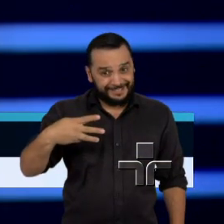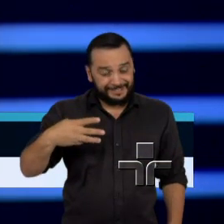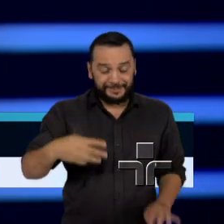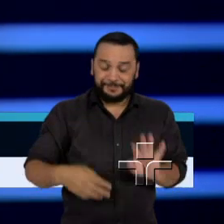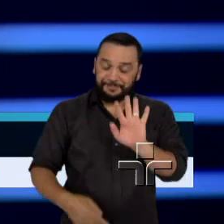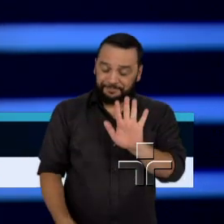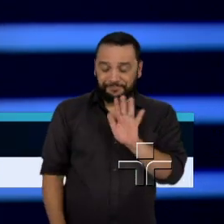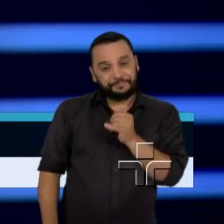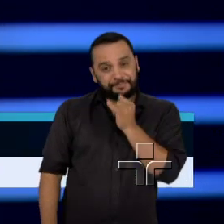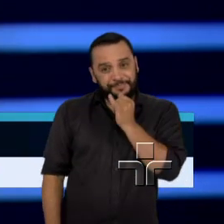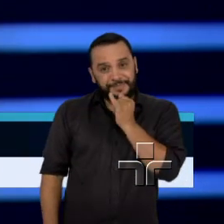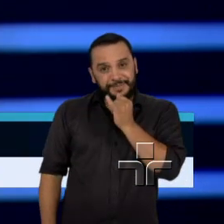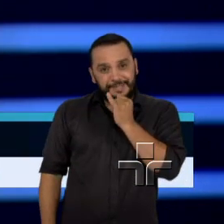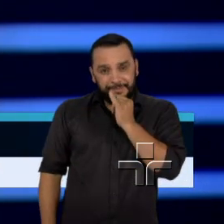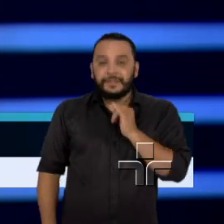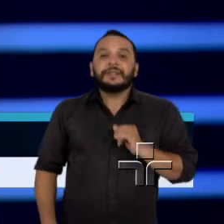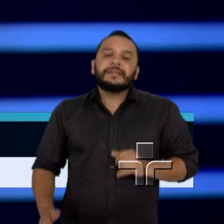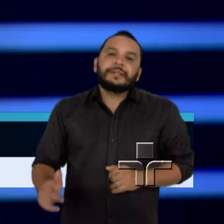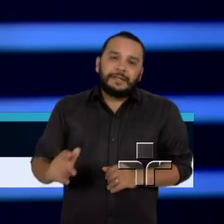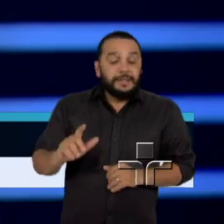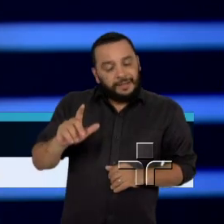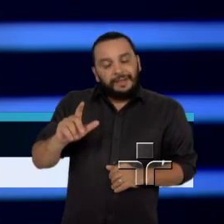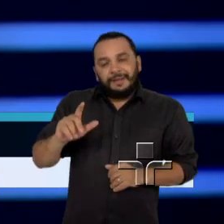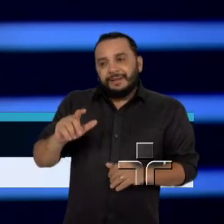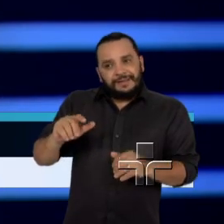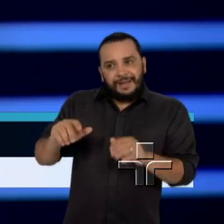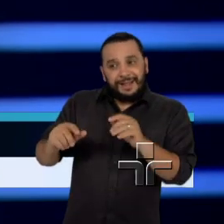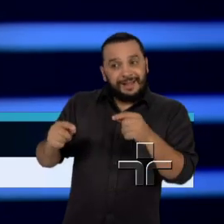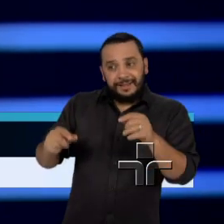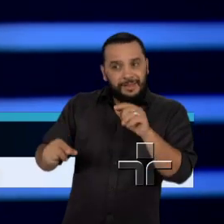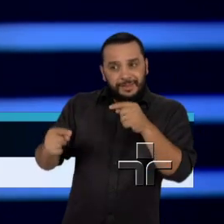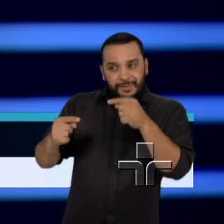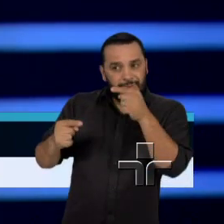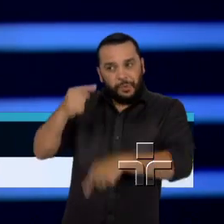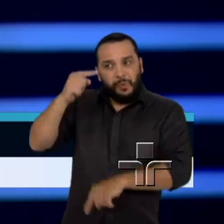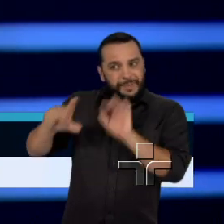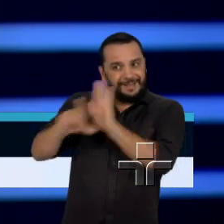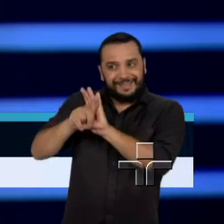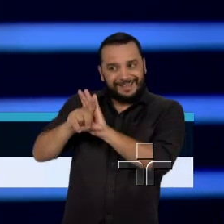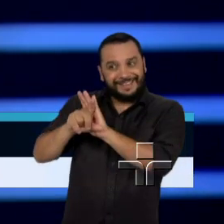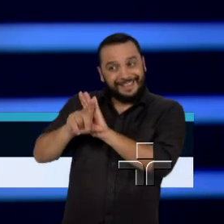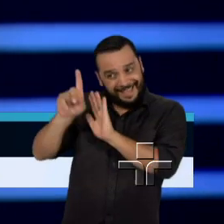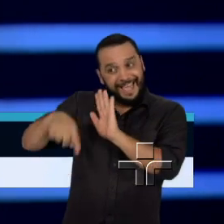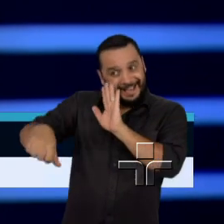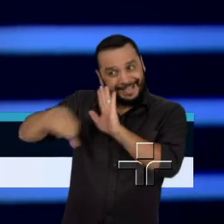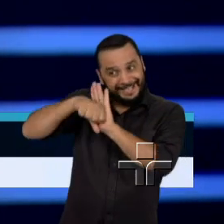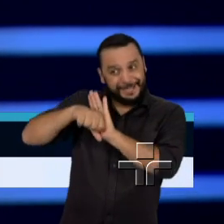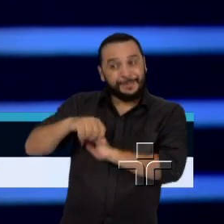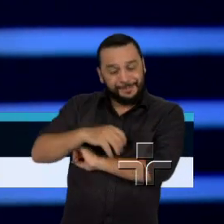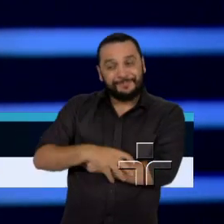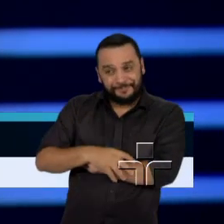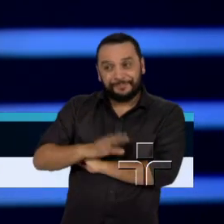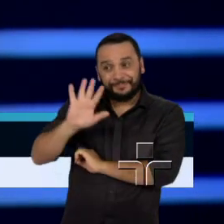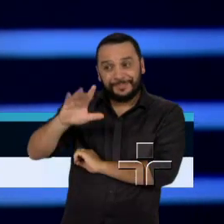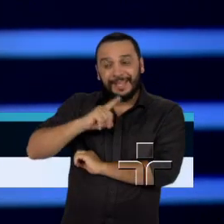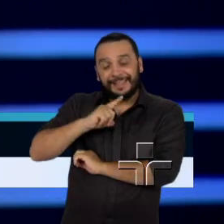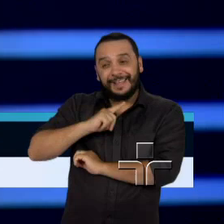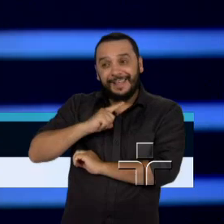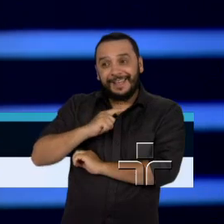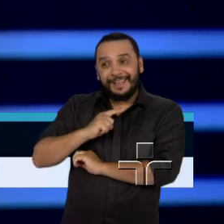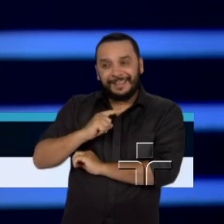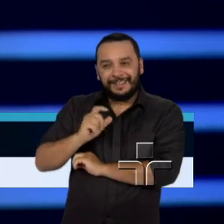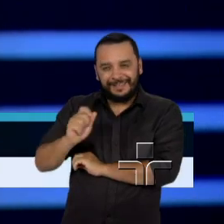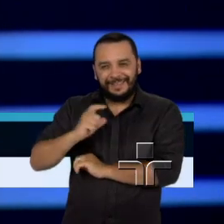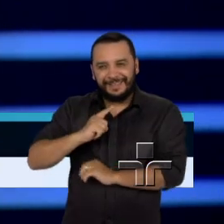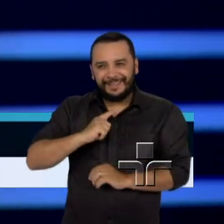sistema ilegal, né? Tem que deixar claro que é ilegal, onde você troca alguns favores,